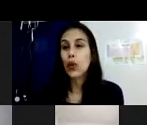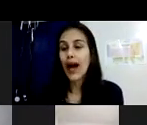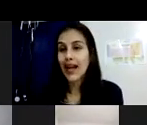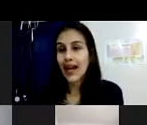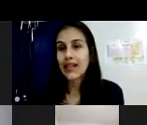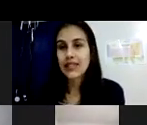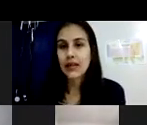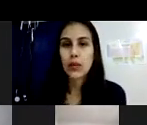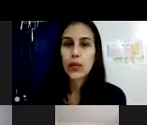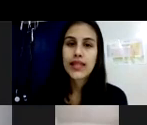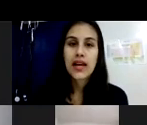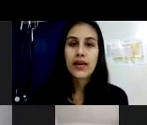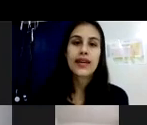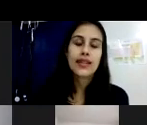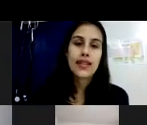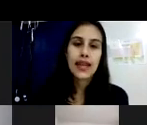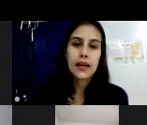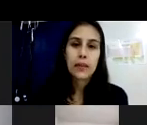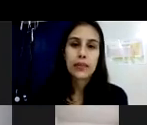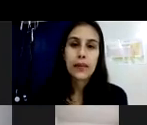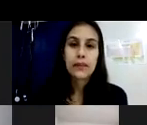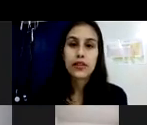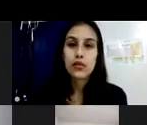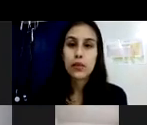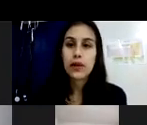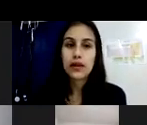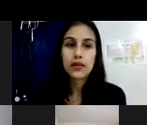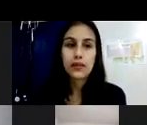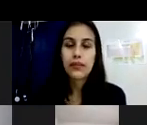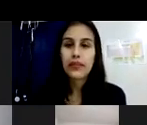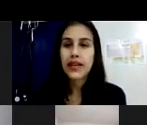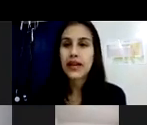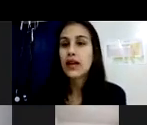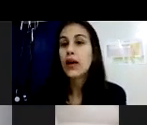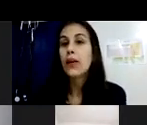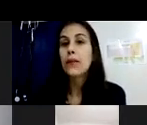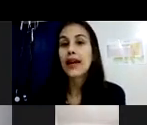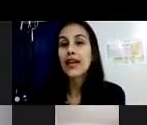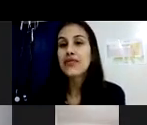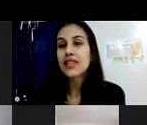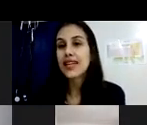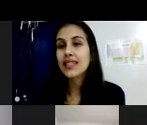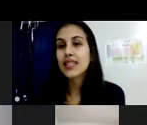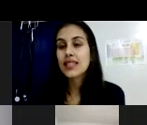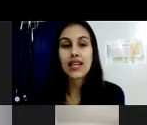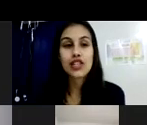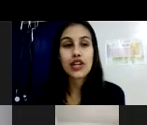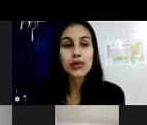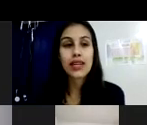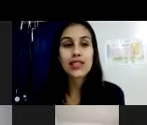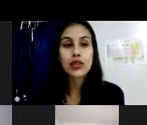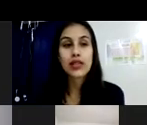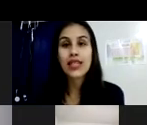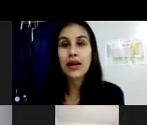E a casa, o ideal é que ela tenha piso plano, tá? Para evitar a necessidade